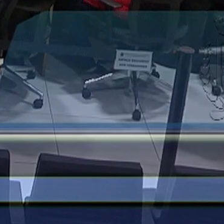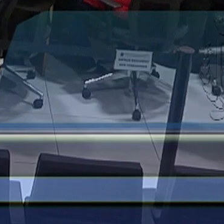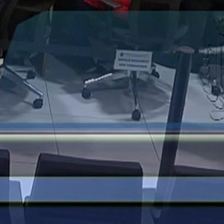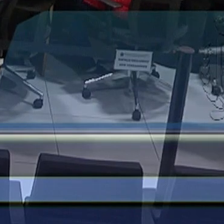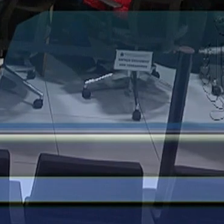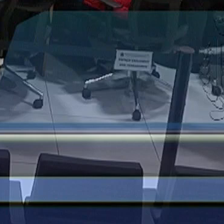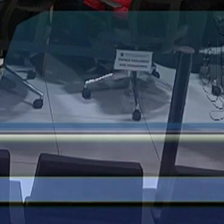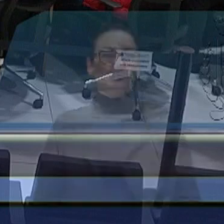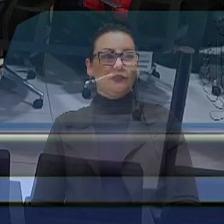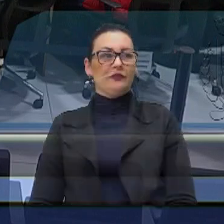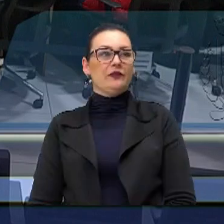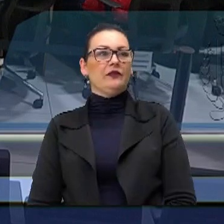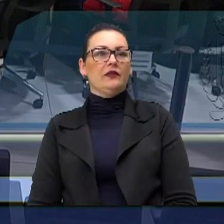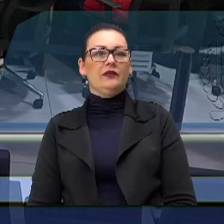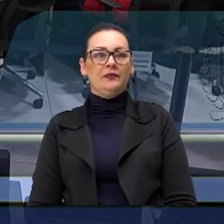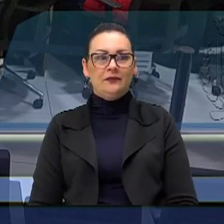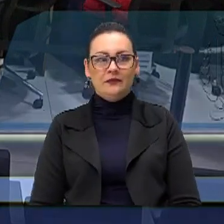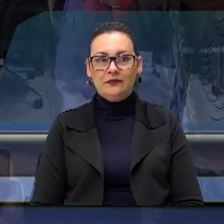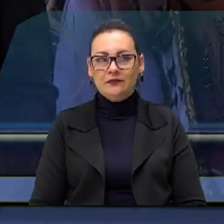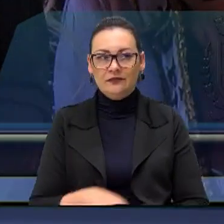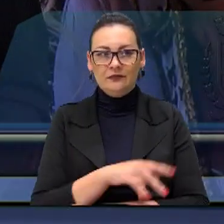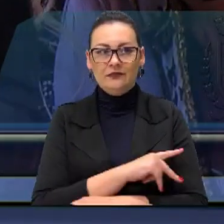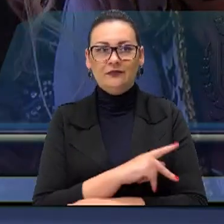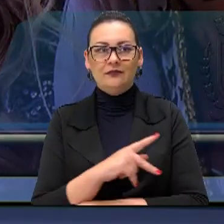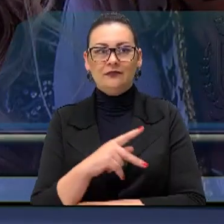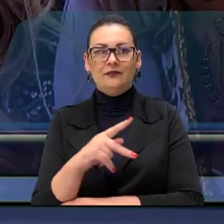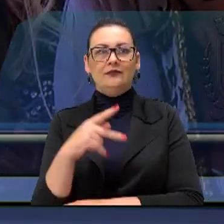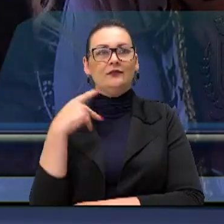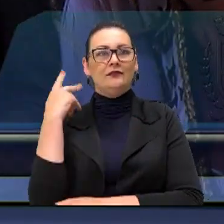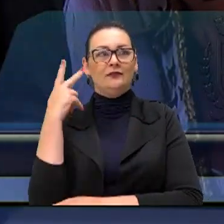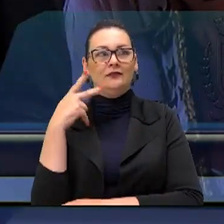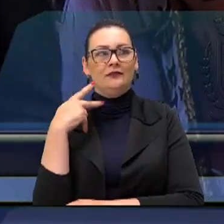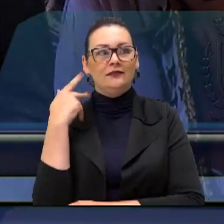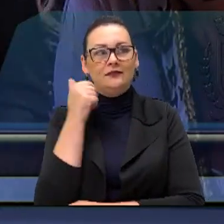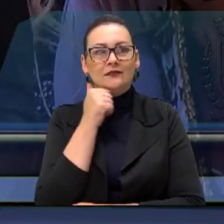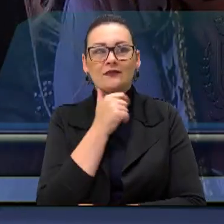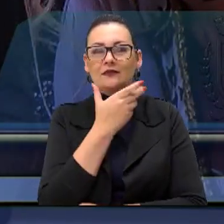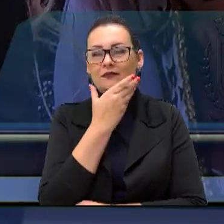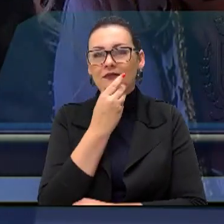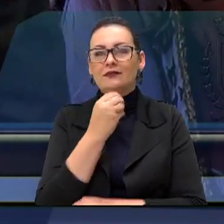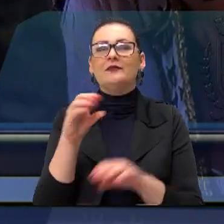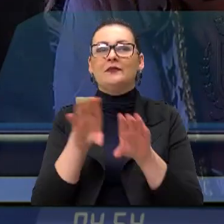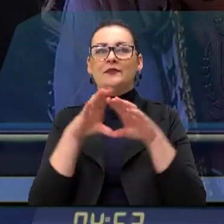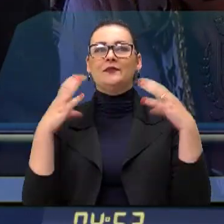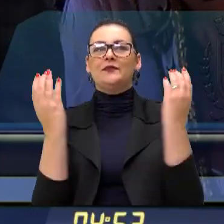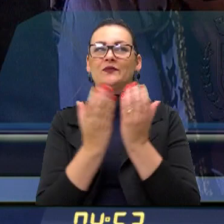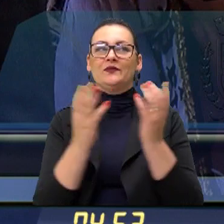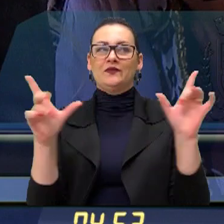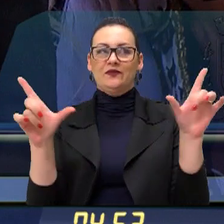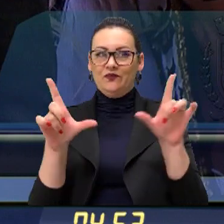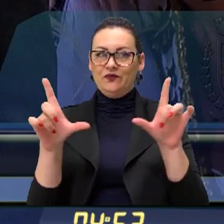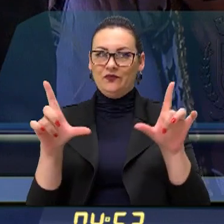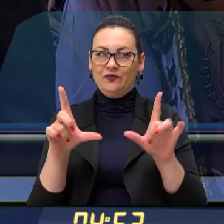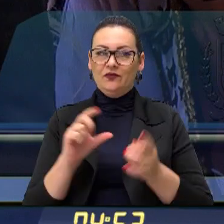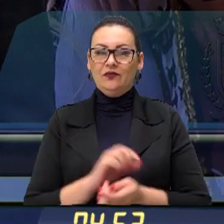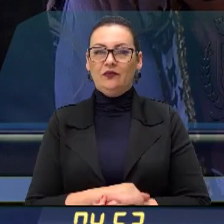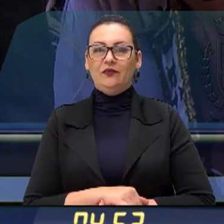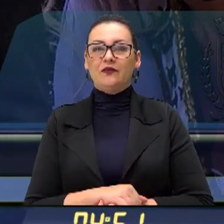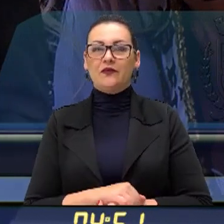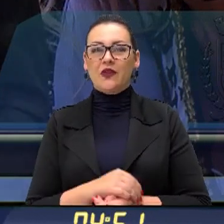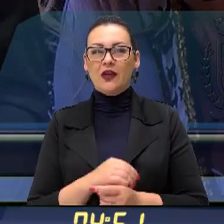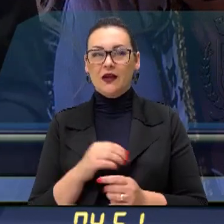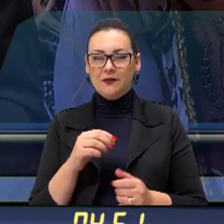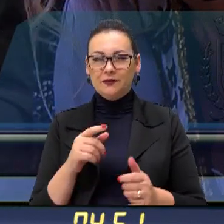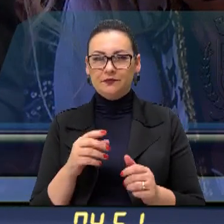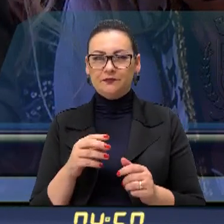Senhor Presidente, senhores vereadores, vereadora, comunidade que nos assiste, principalmente